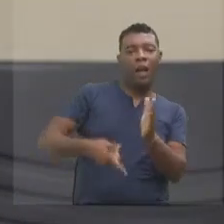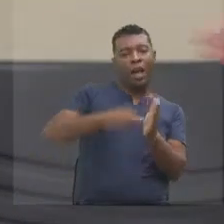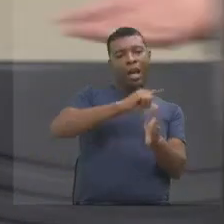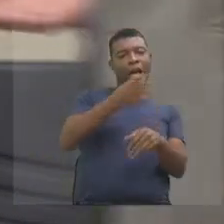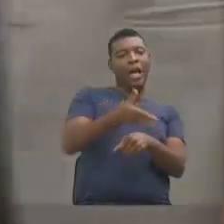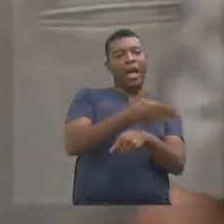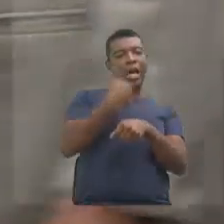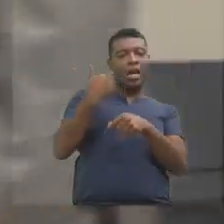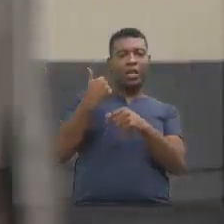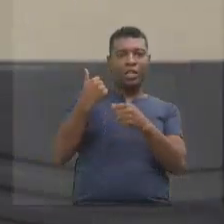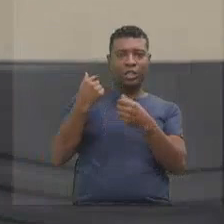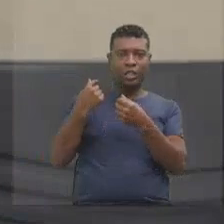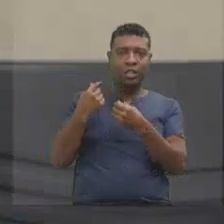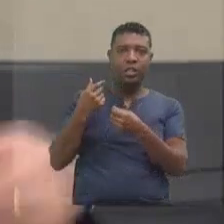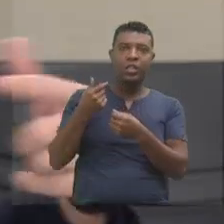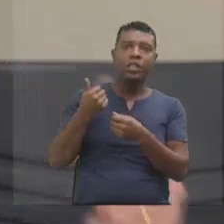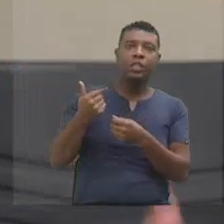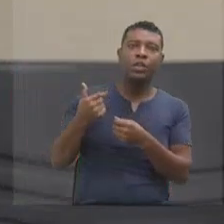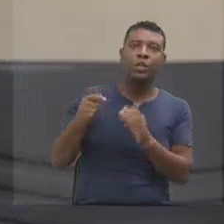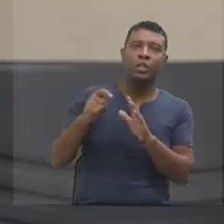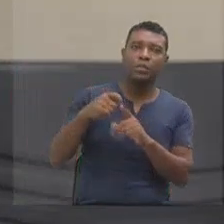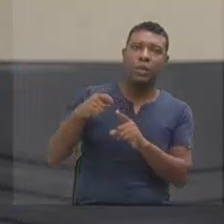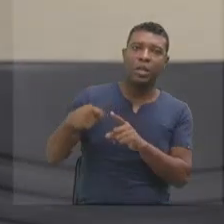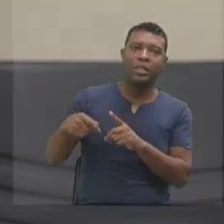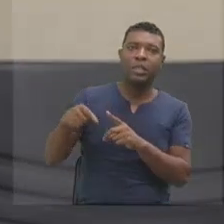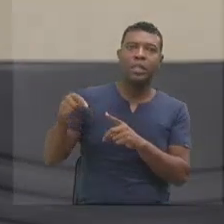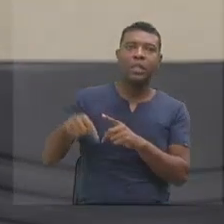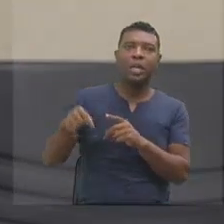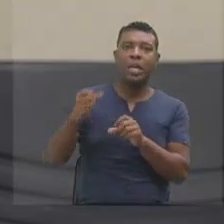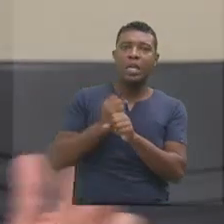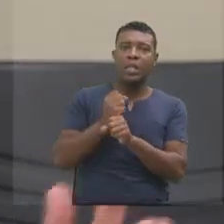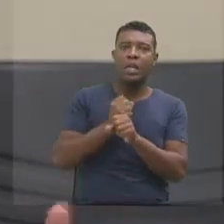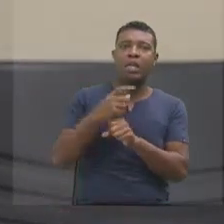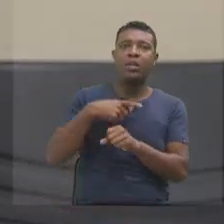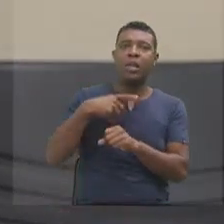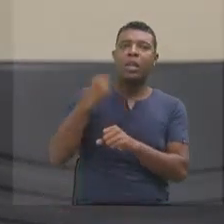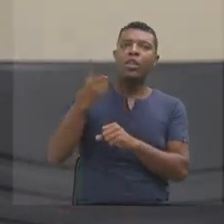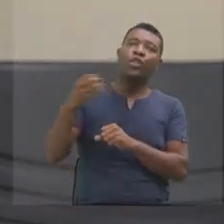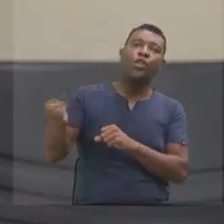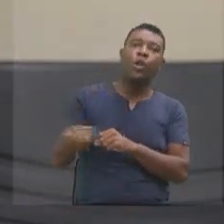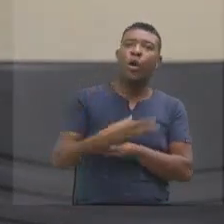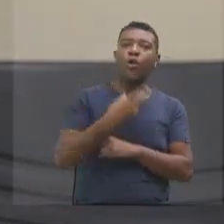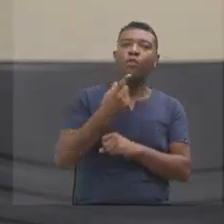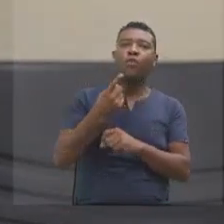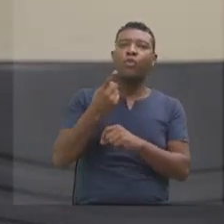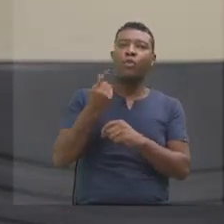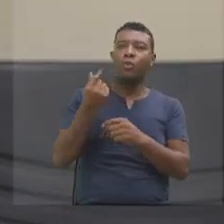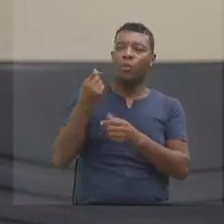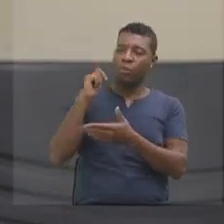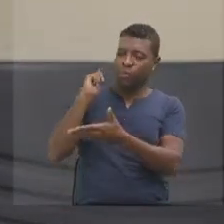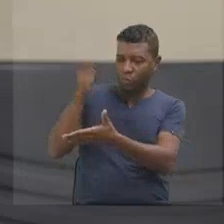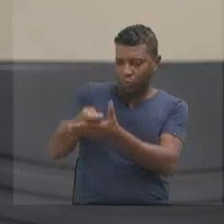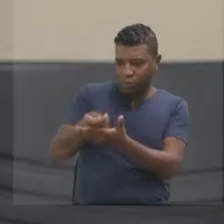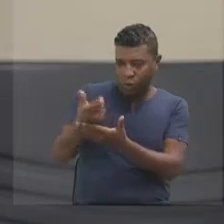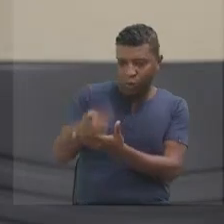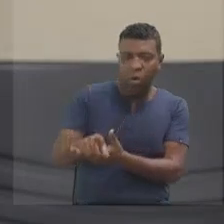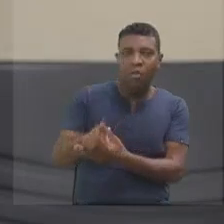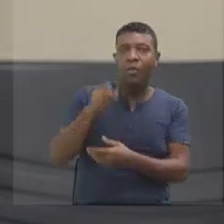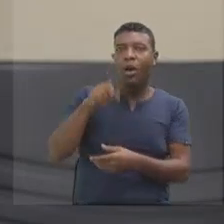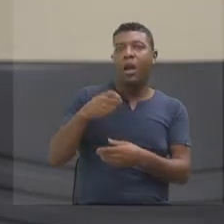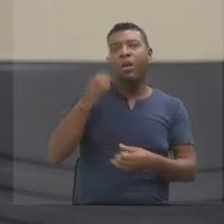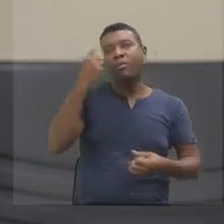isso é ordinário este ano tem um novo recurso que será pago ele não foi esporádico ou intermunic